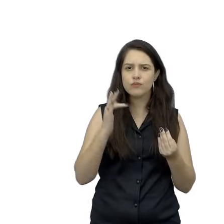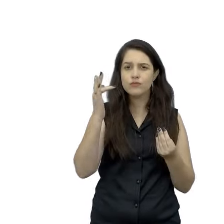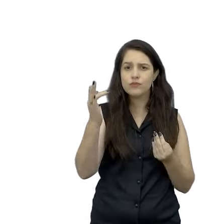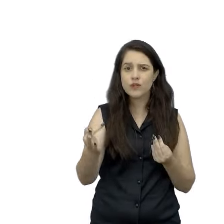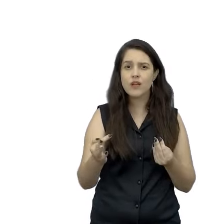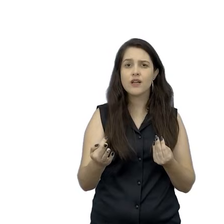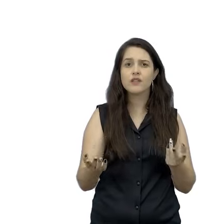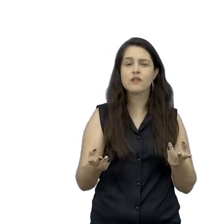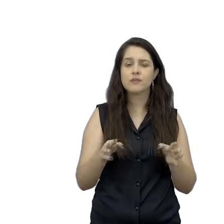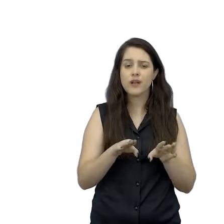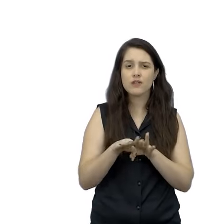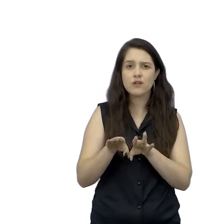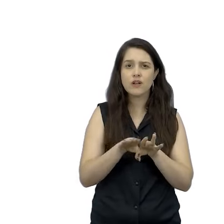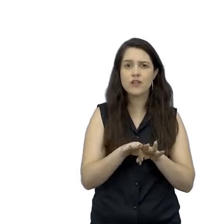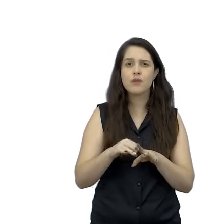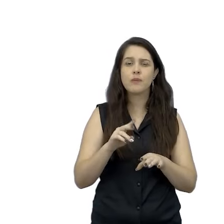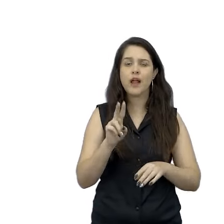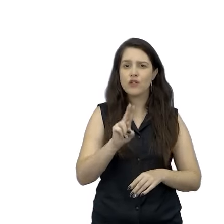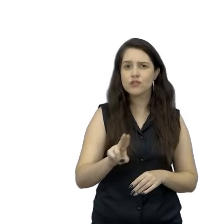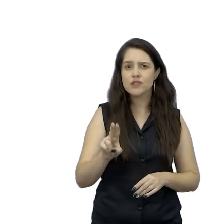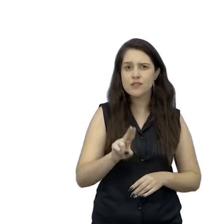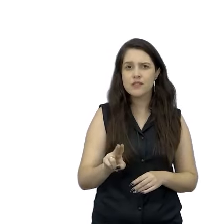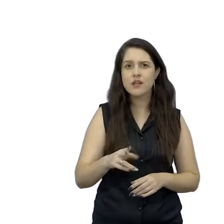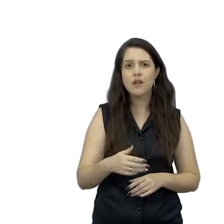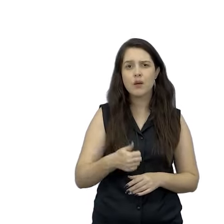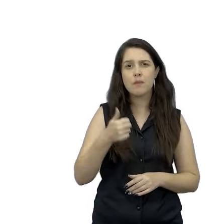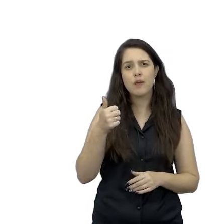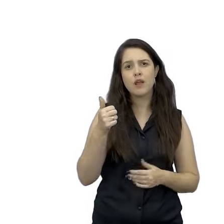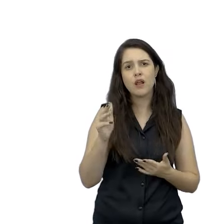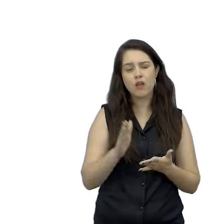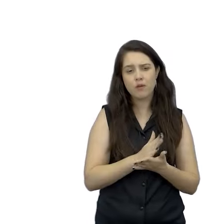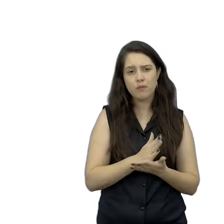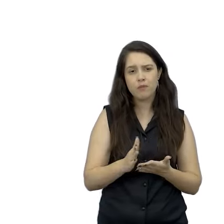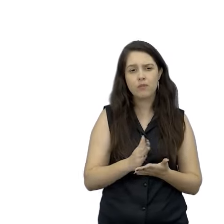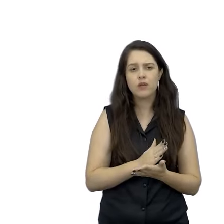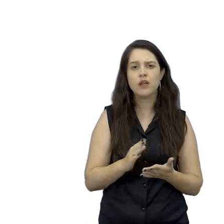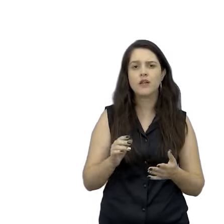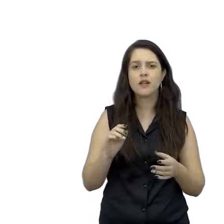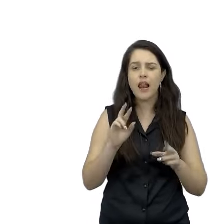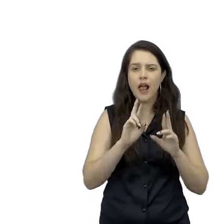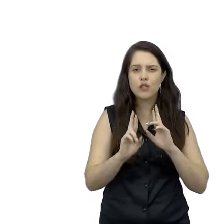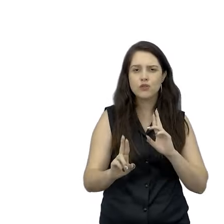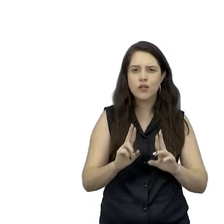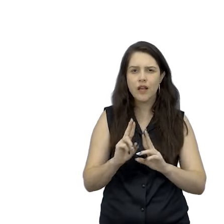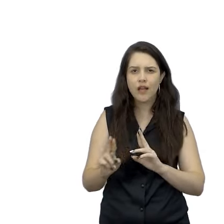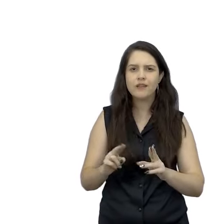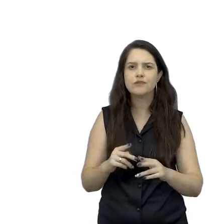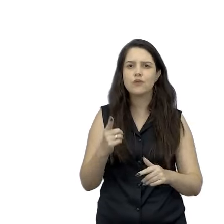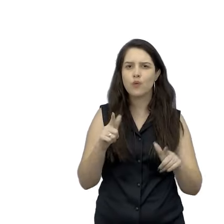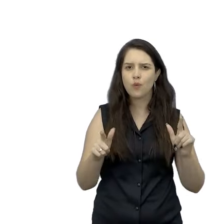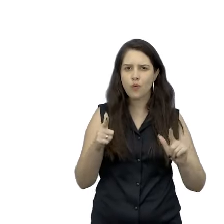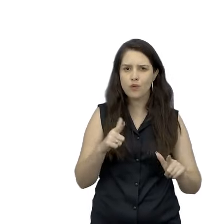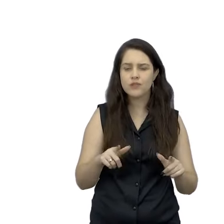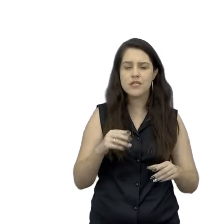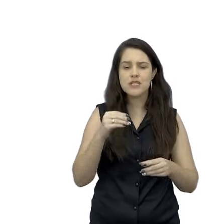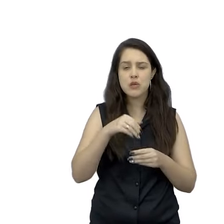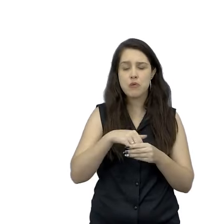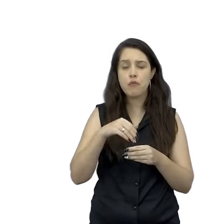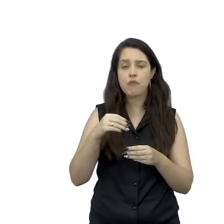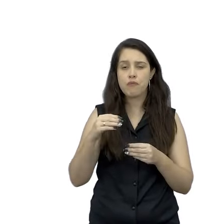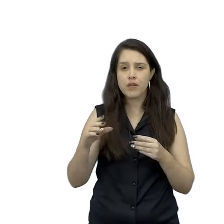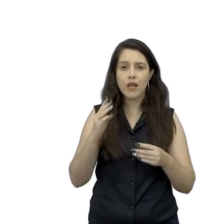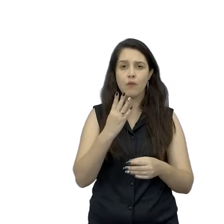de defasagens, fragilidades, às vezes em algumas competências relacionadas que deveria ter sido desenvolvida na